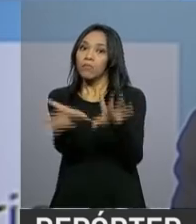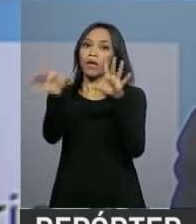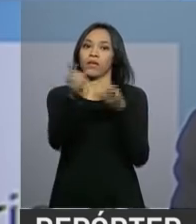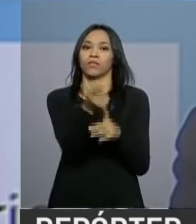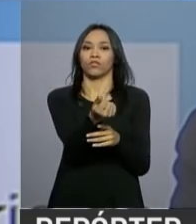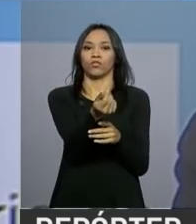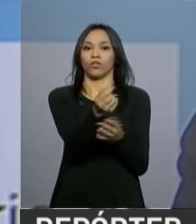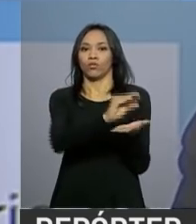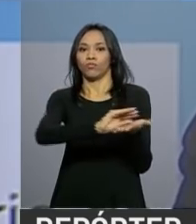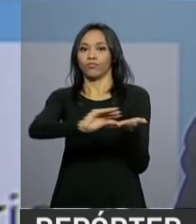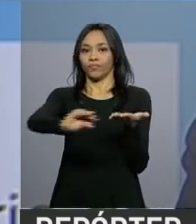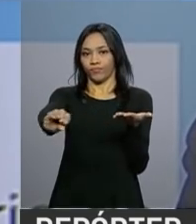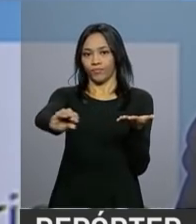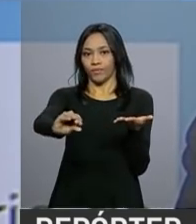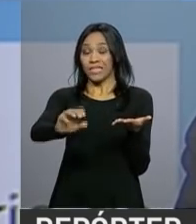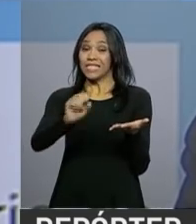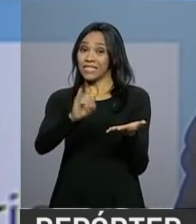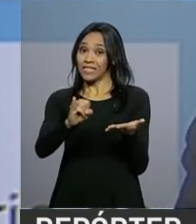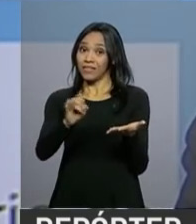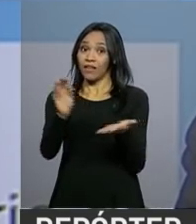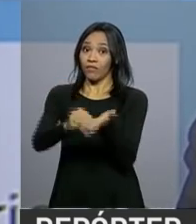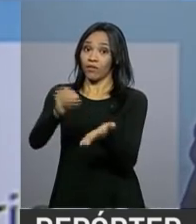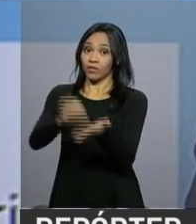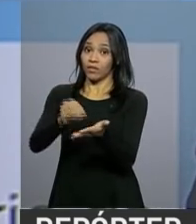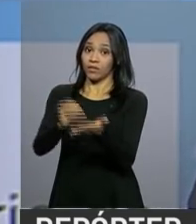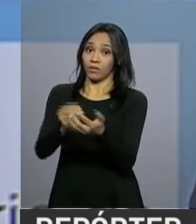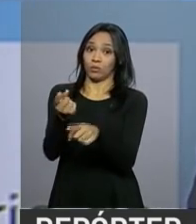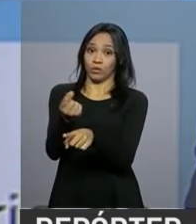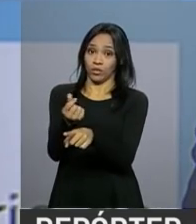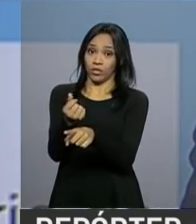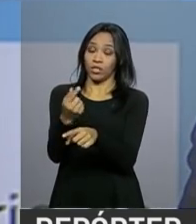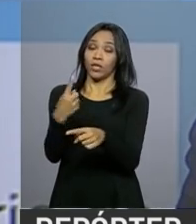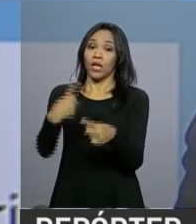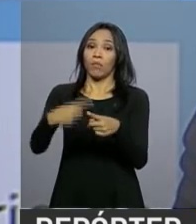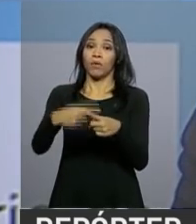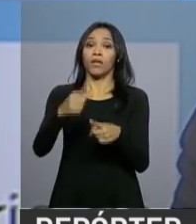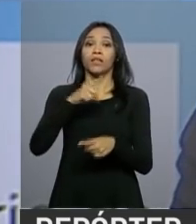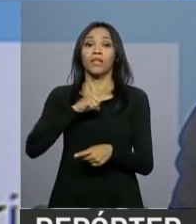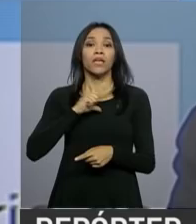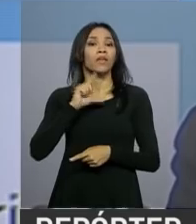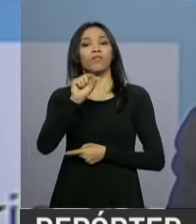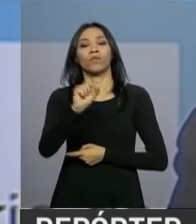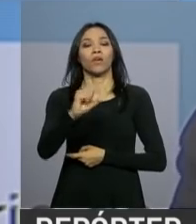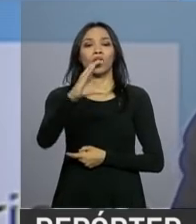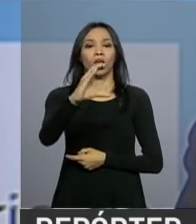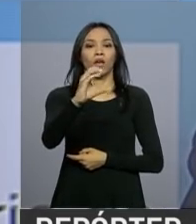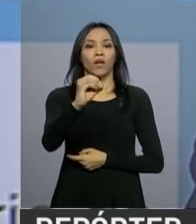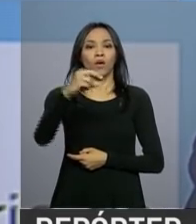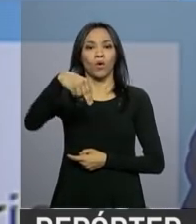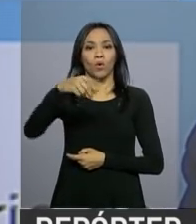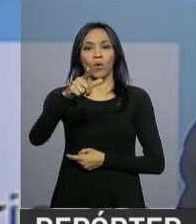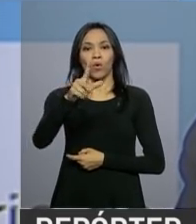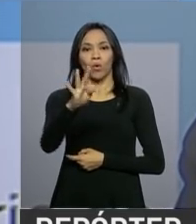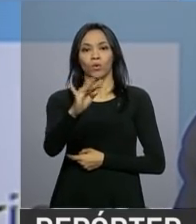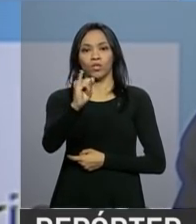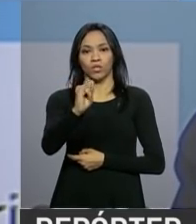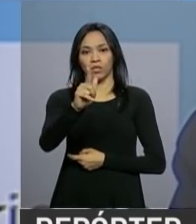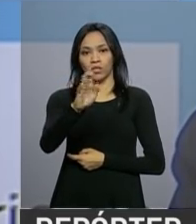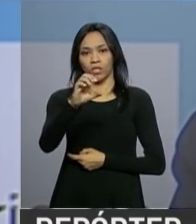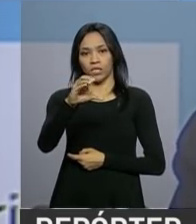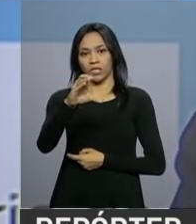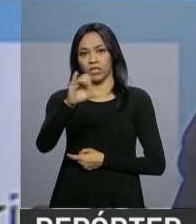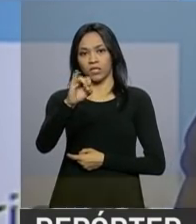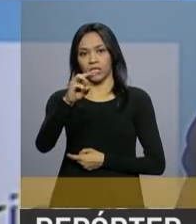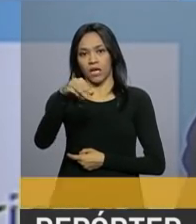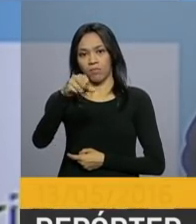recursos orçamentários porque houve contingenciamento né se ele liberar O contingenciamento Liberal financeiro nós cumpriremos aquilo que está acordado O problema